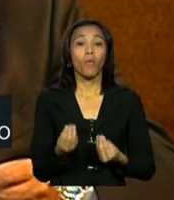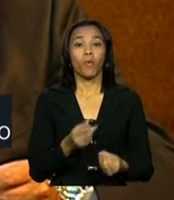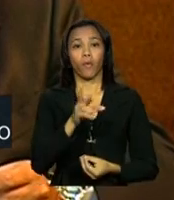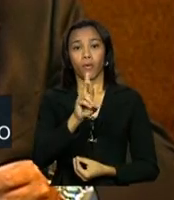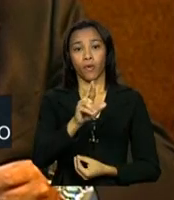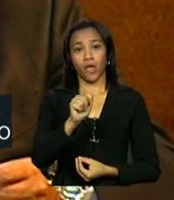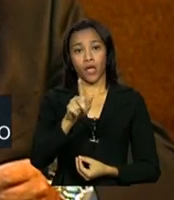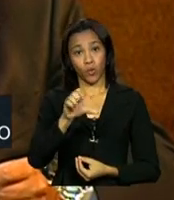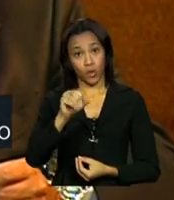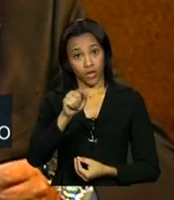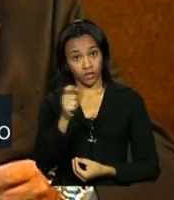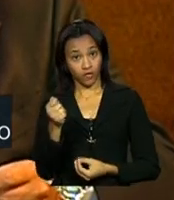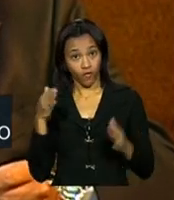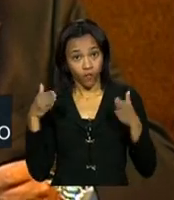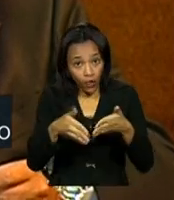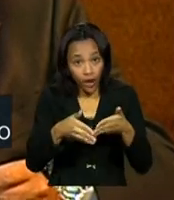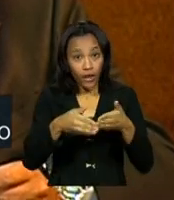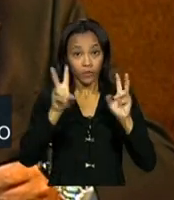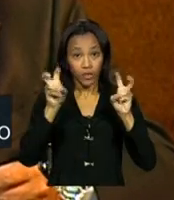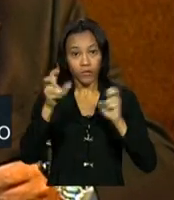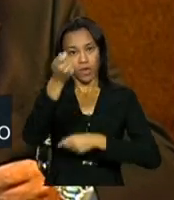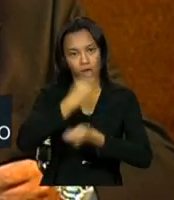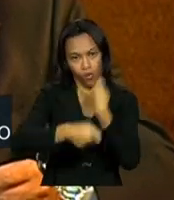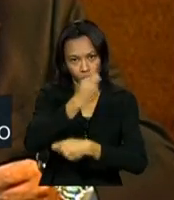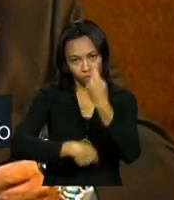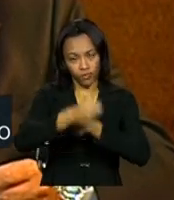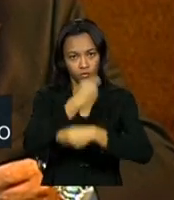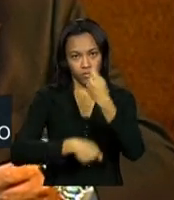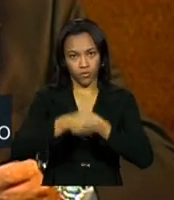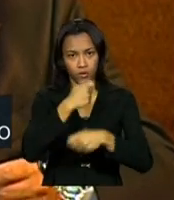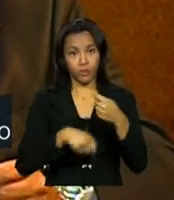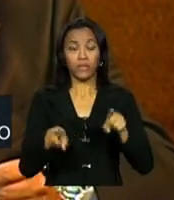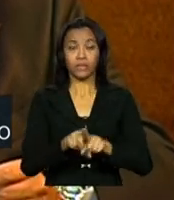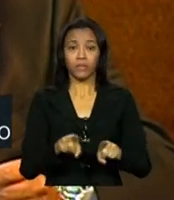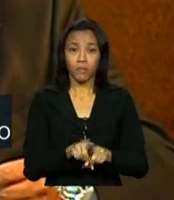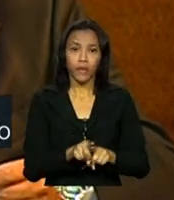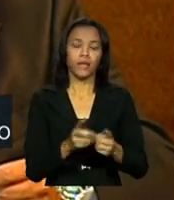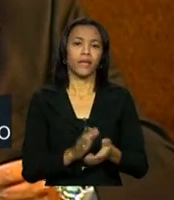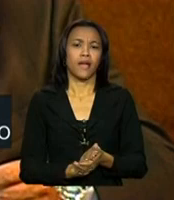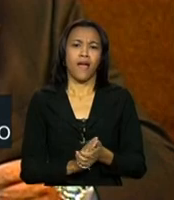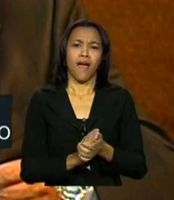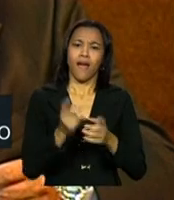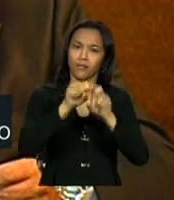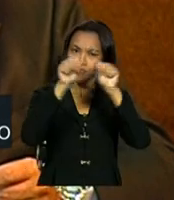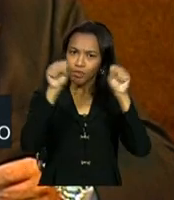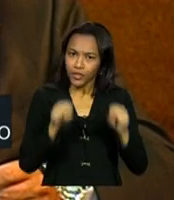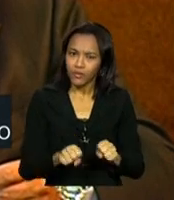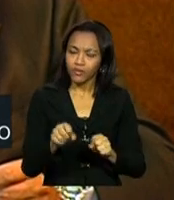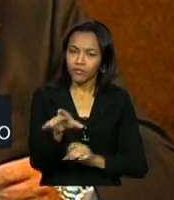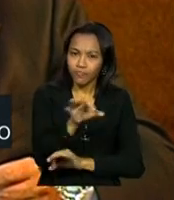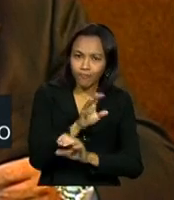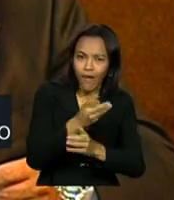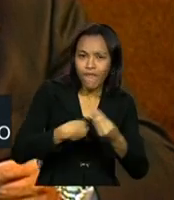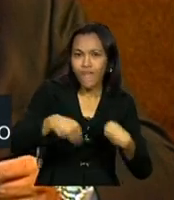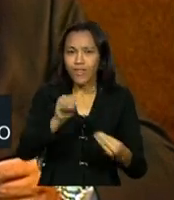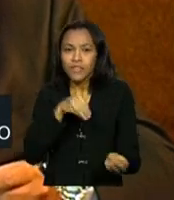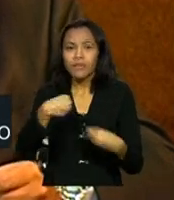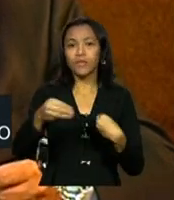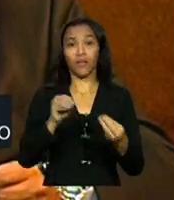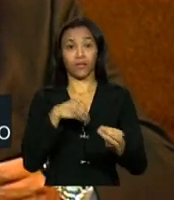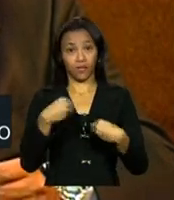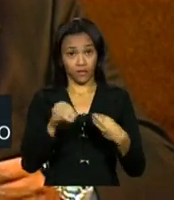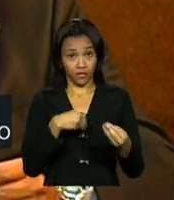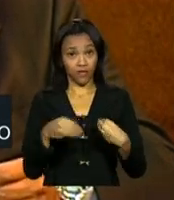assuntos econômicos as ações de descentralização administrativa e flexibilização